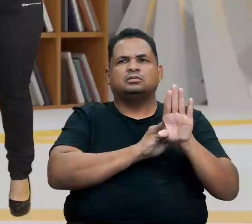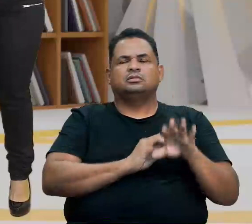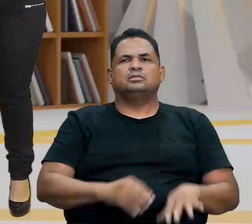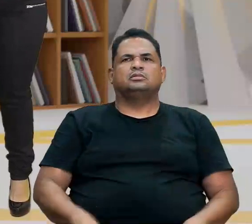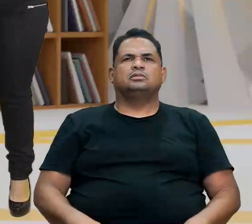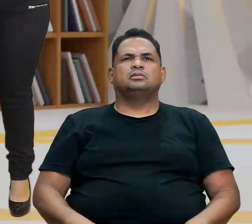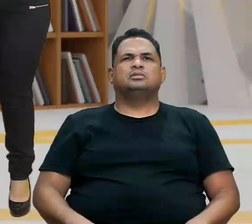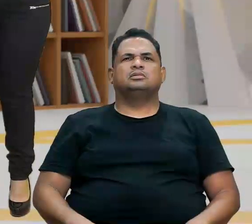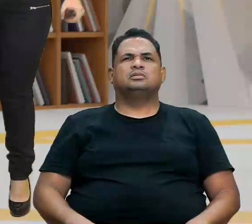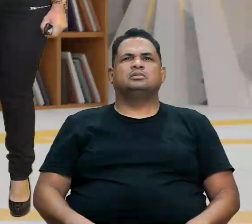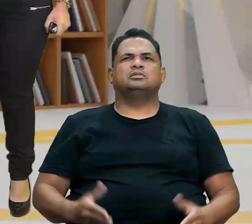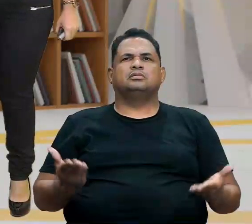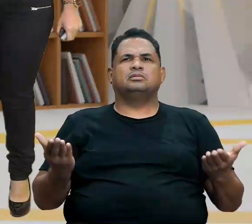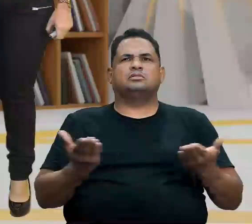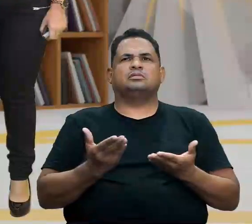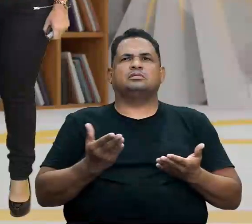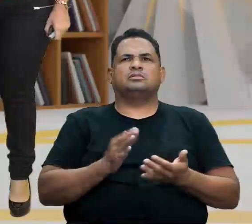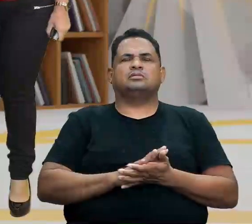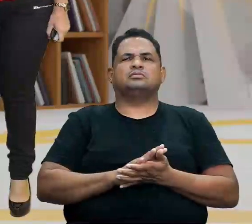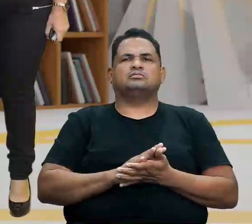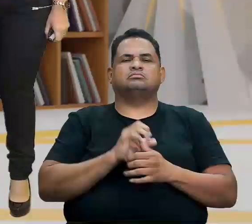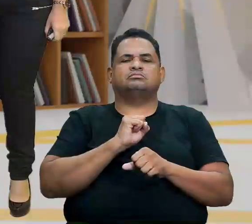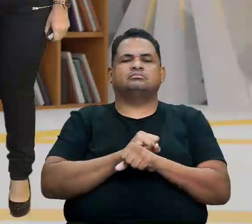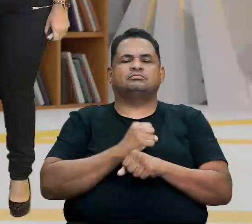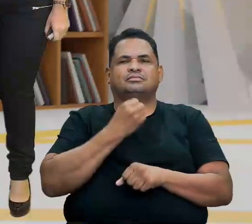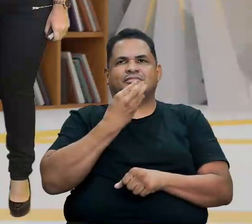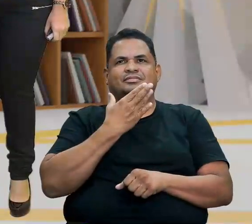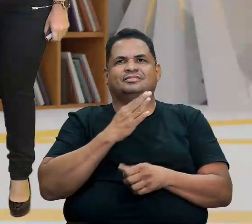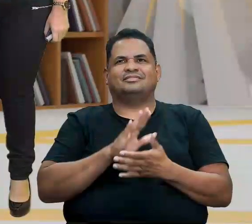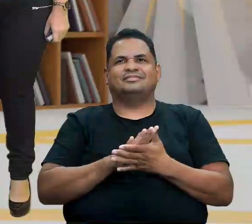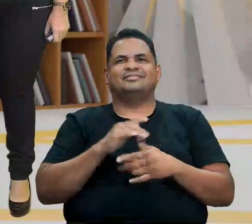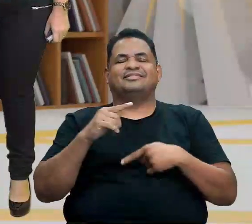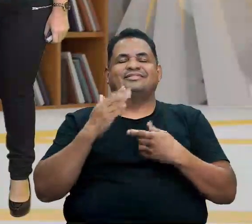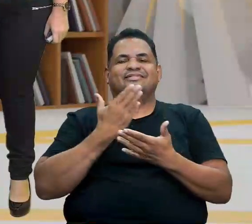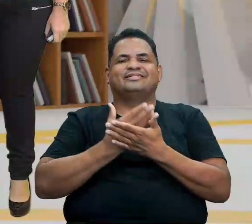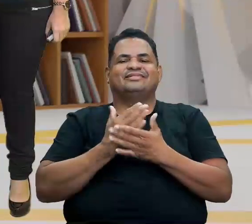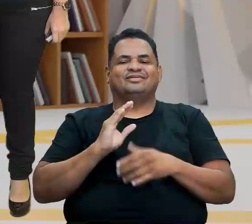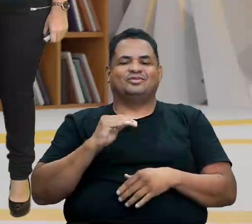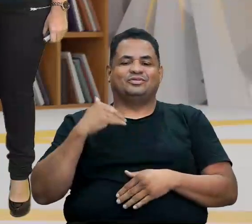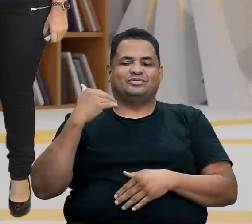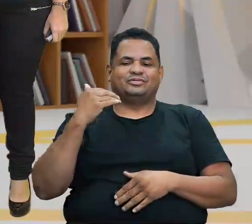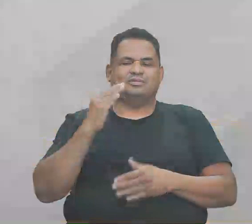E por hoje é só, espero que todos fiquem bem e até a próxima aula. Tchau, tchau!